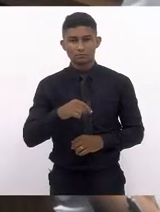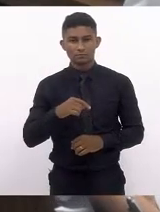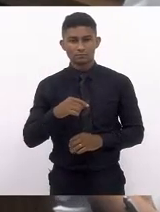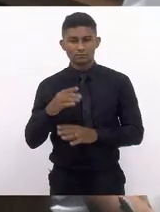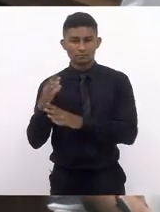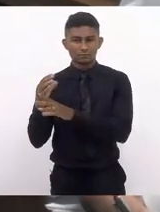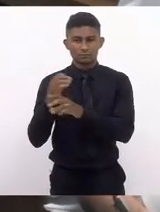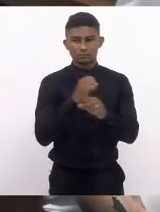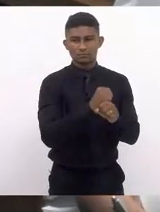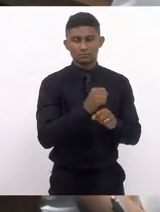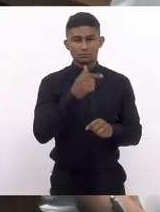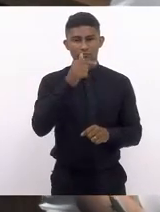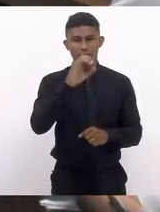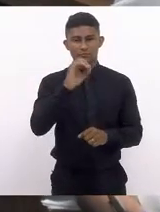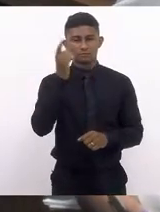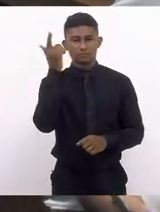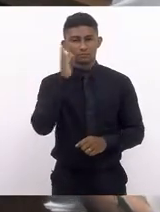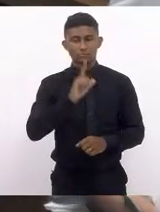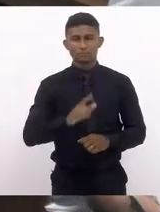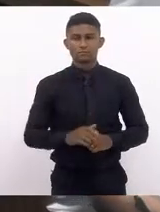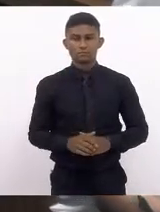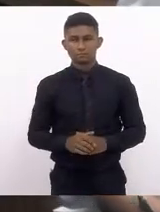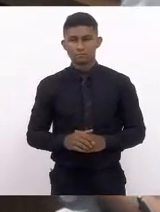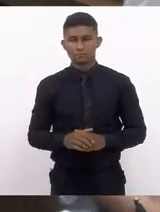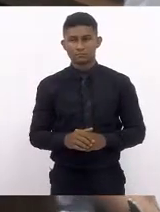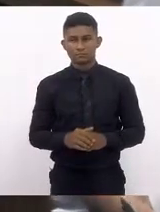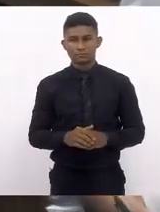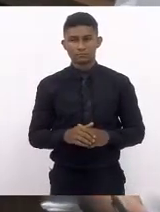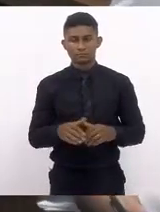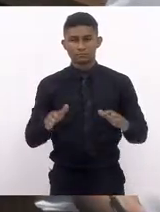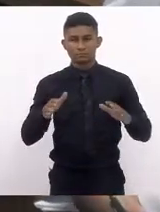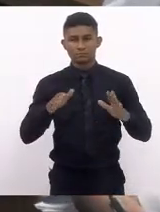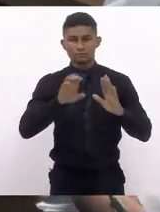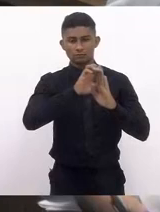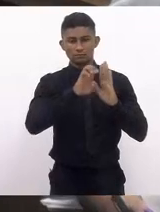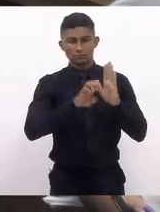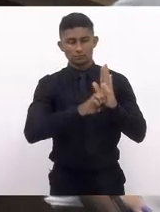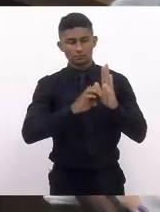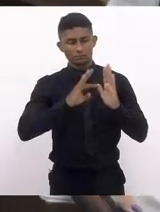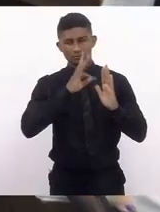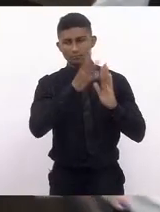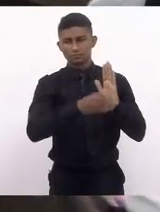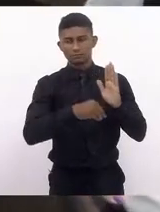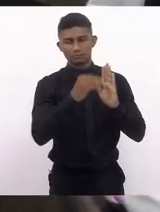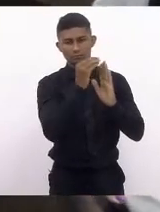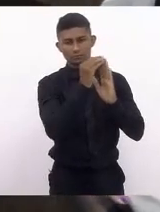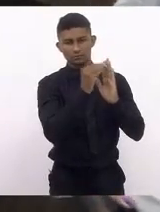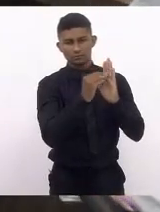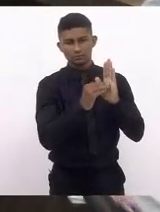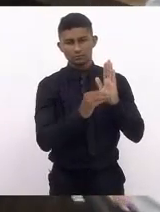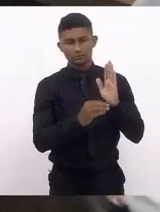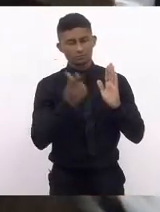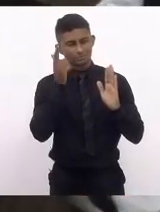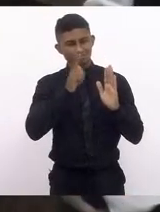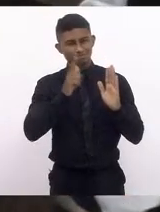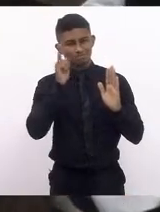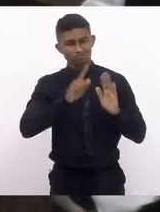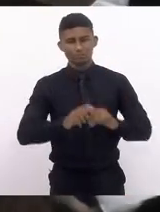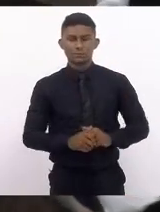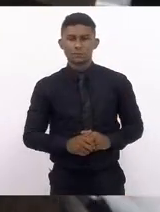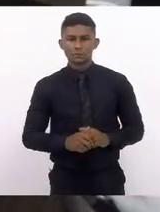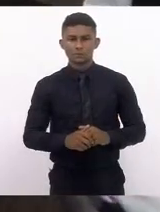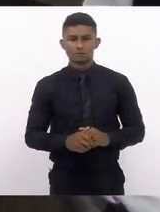sem o seu são fruto de todas as emendas efetuadas e fruto